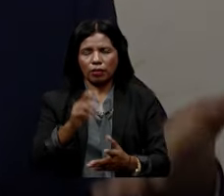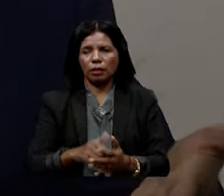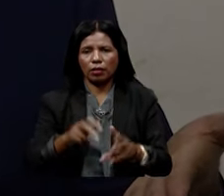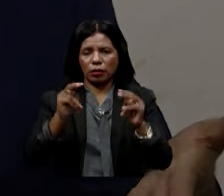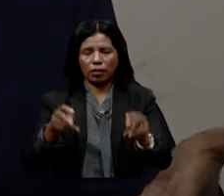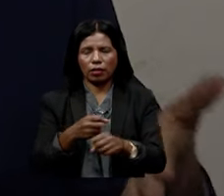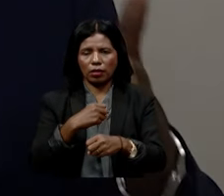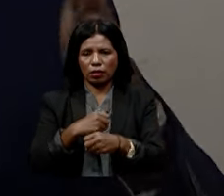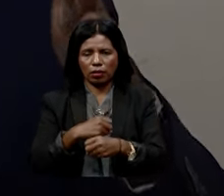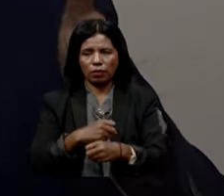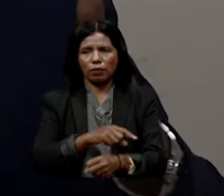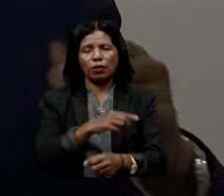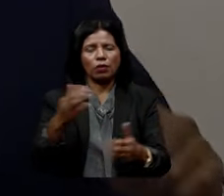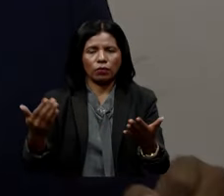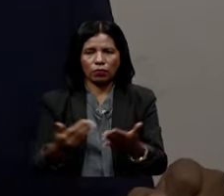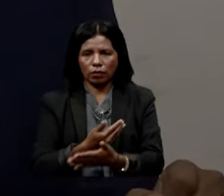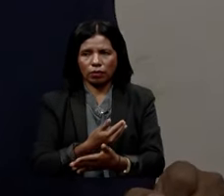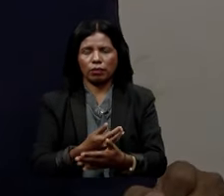ke half fali jugamento fon